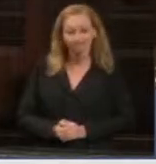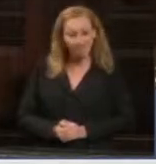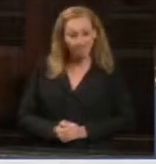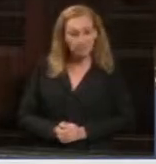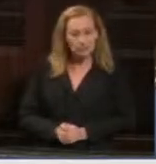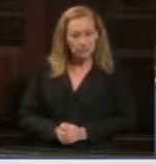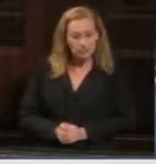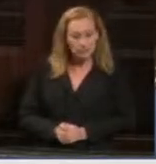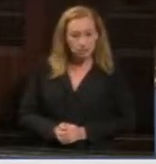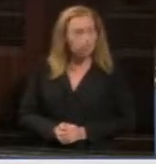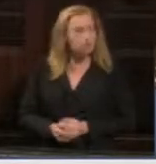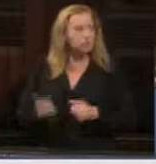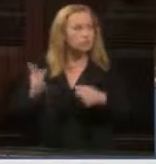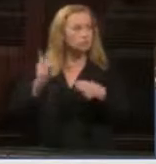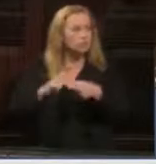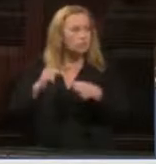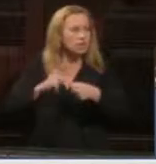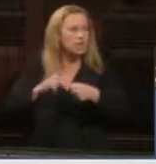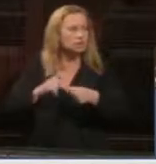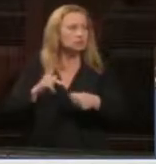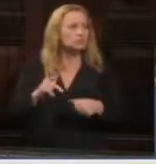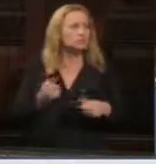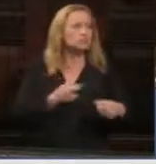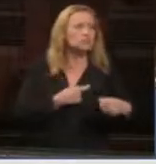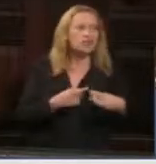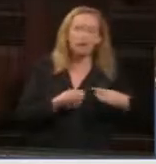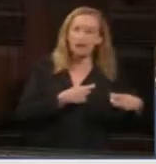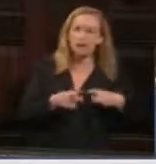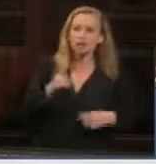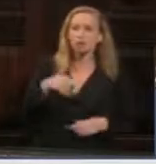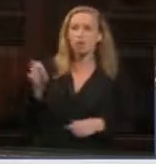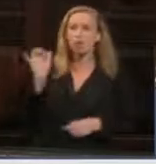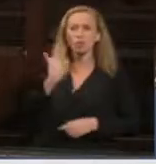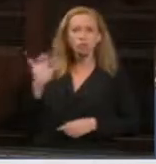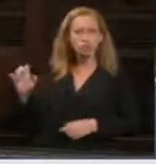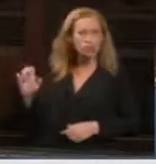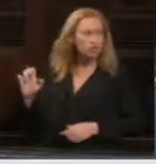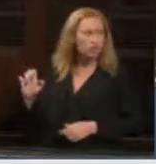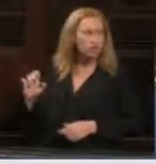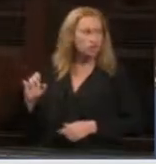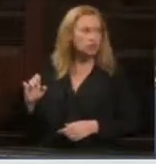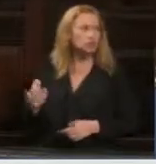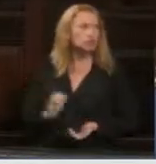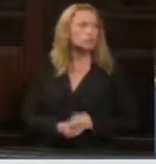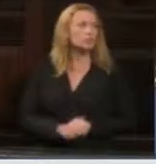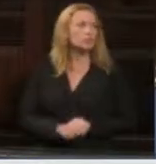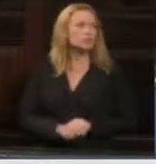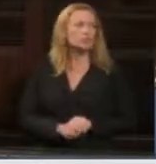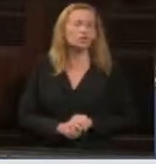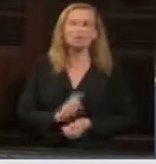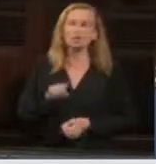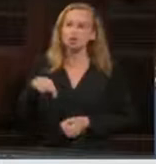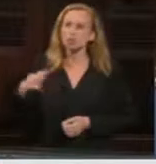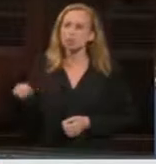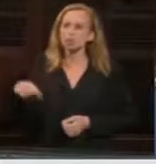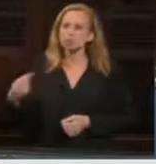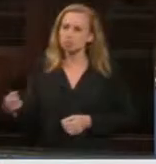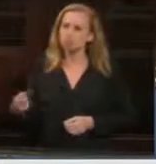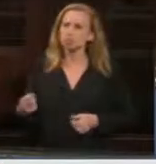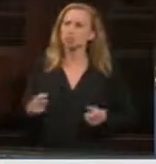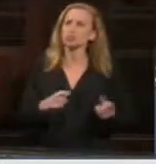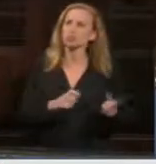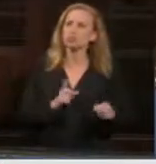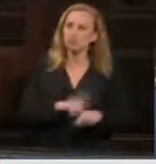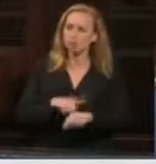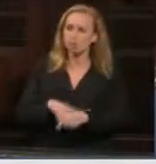era o petróleo na guerra do golfo era o petróleo na chamada busca por armas químicas que nunca apareceram no horário e ao petróleo